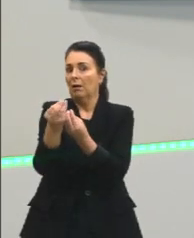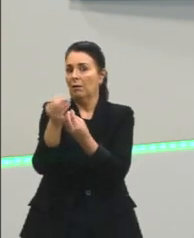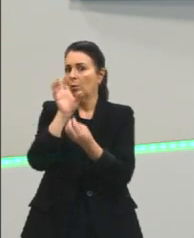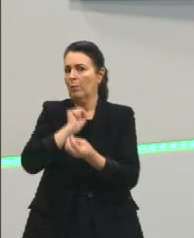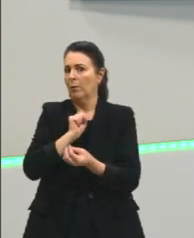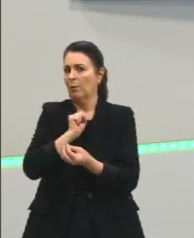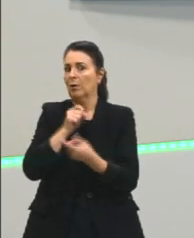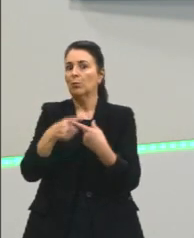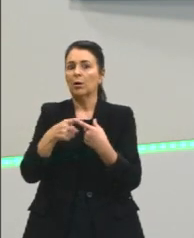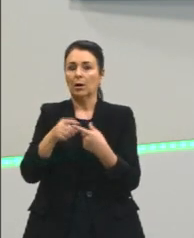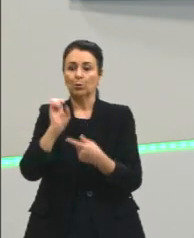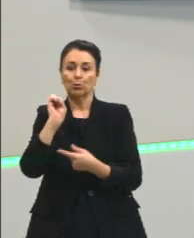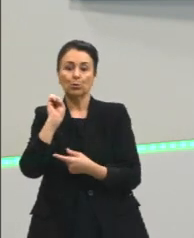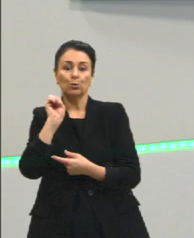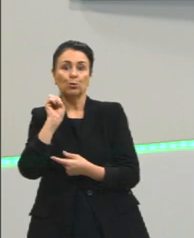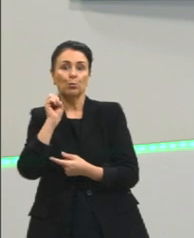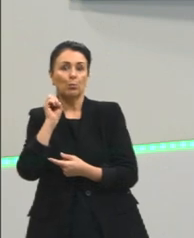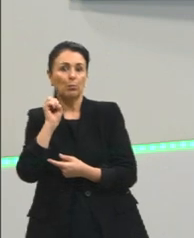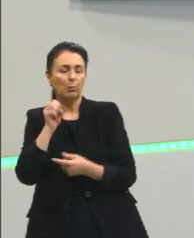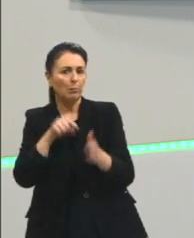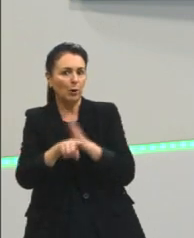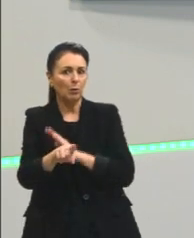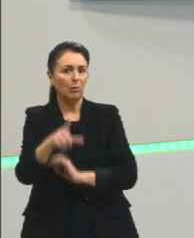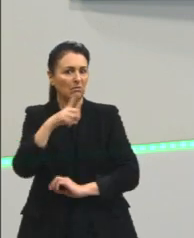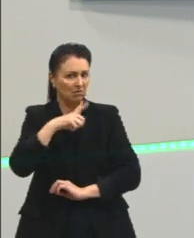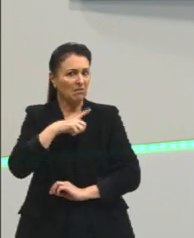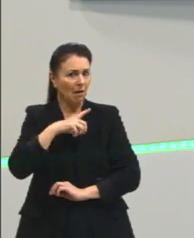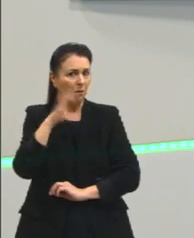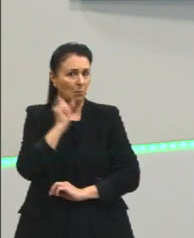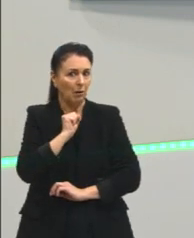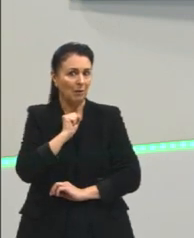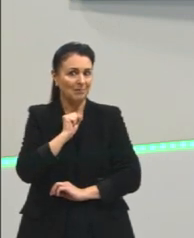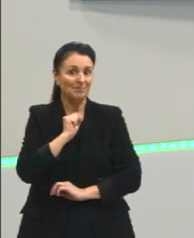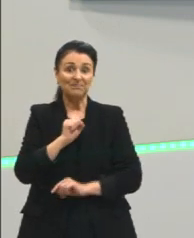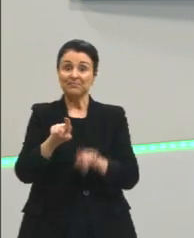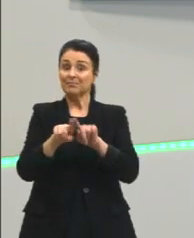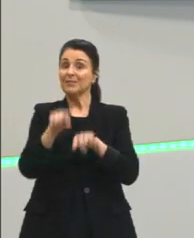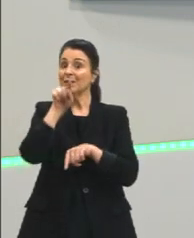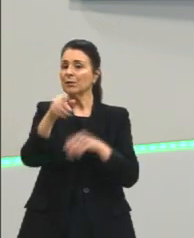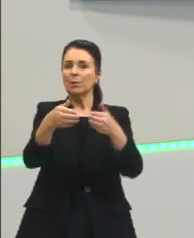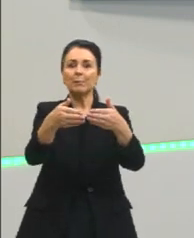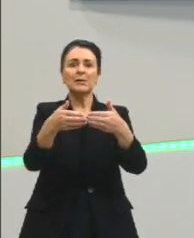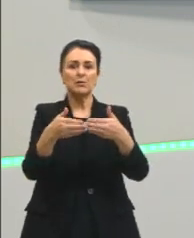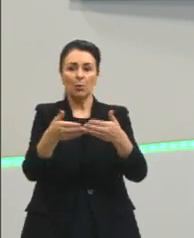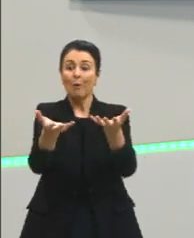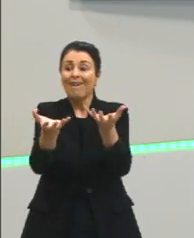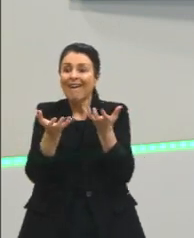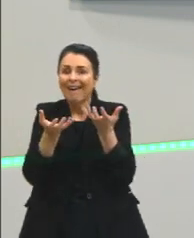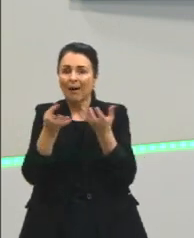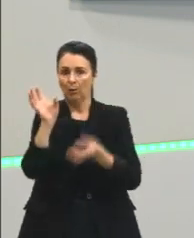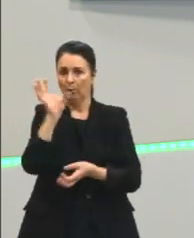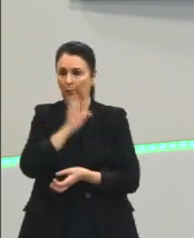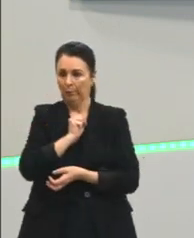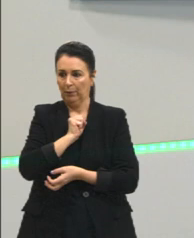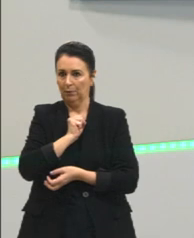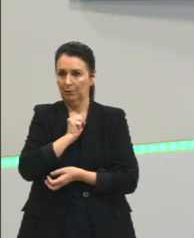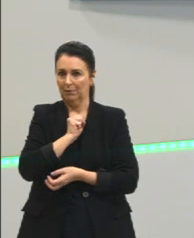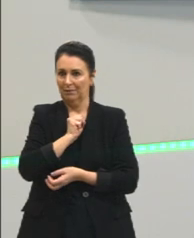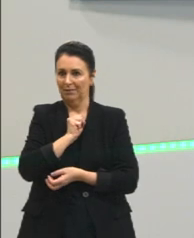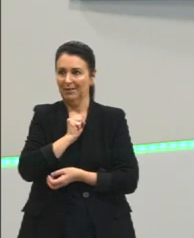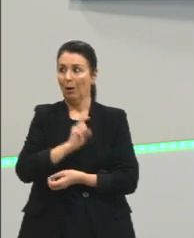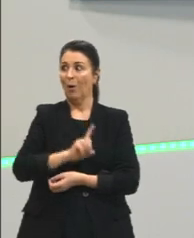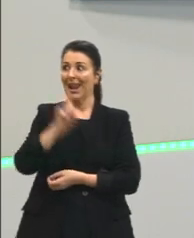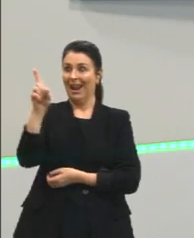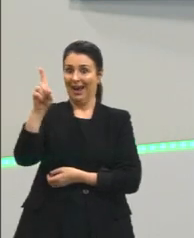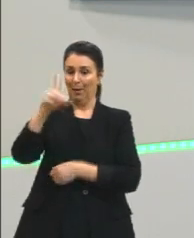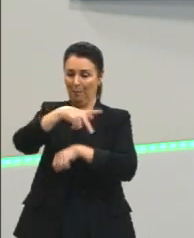é porque tu perguntou se tinha pão tu não pediu que ele te desse pão então lá em